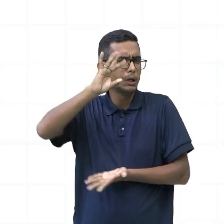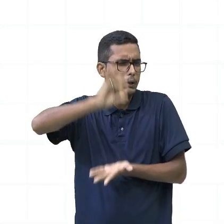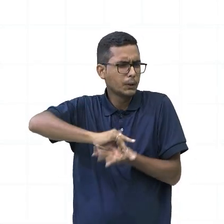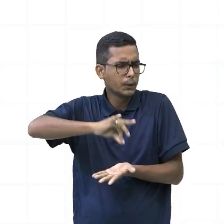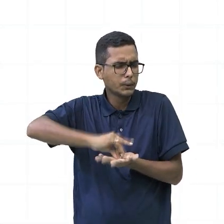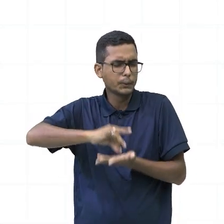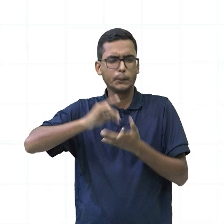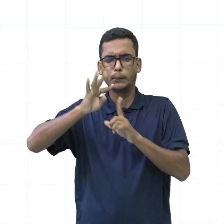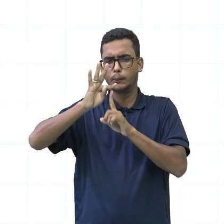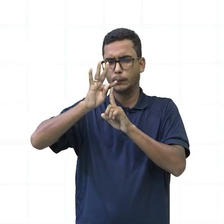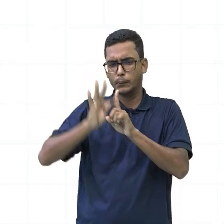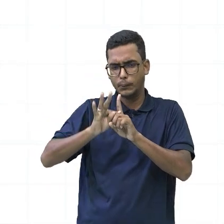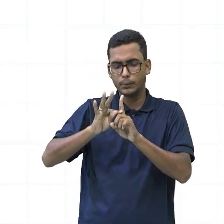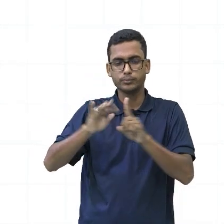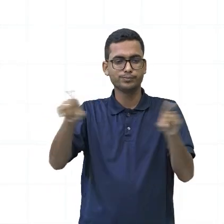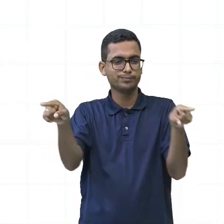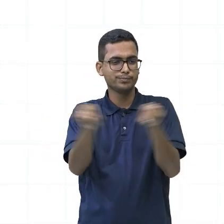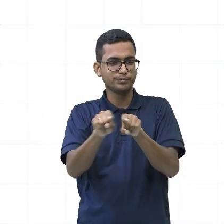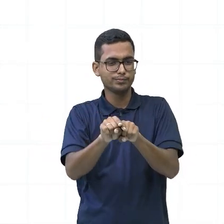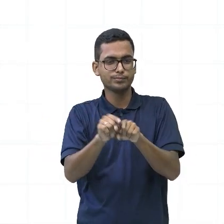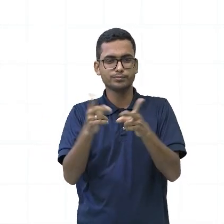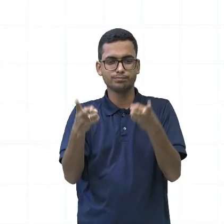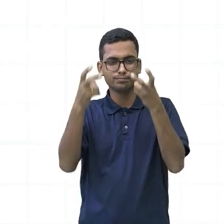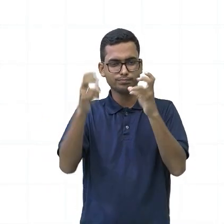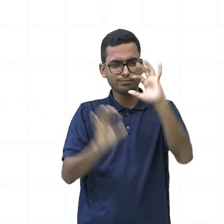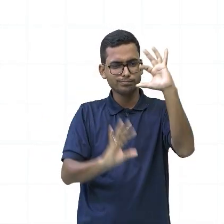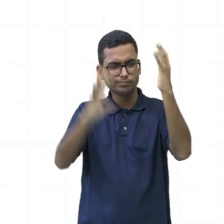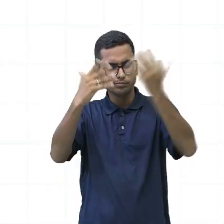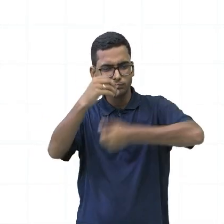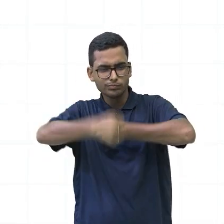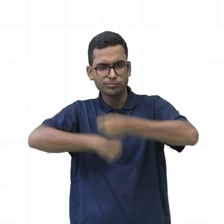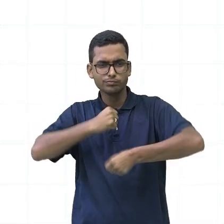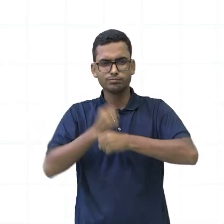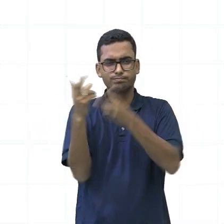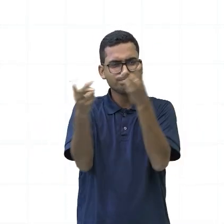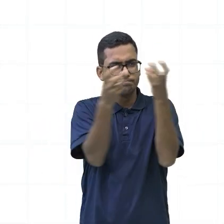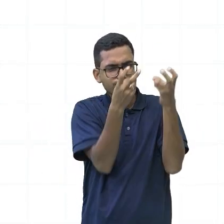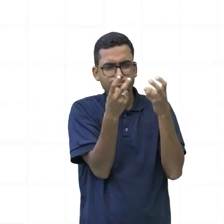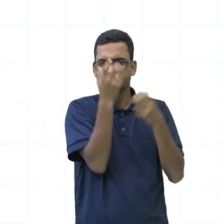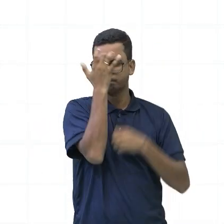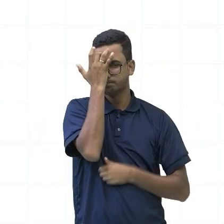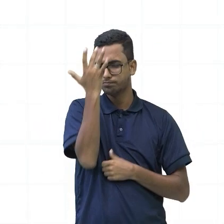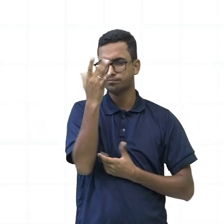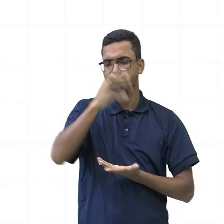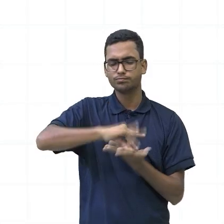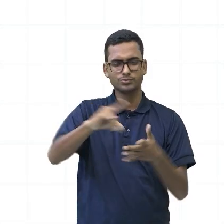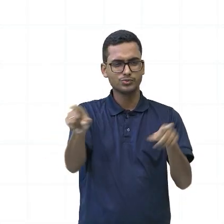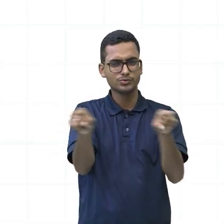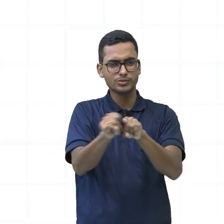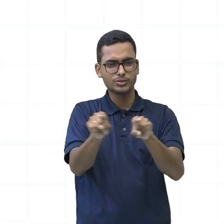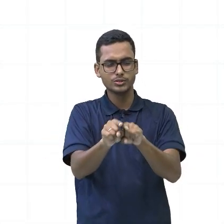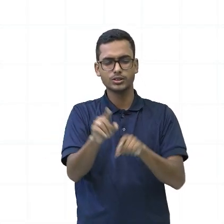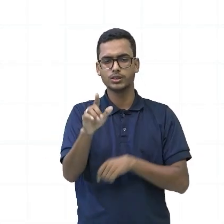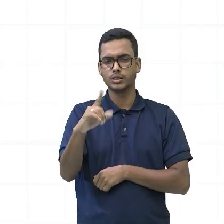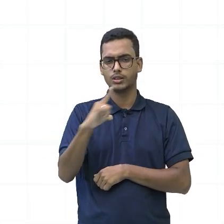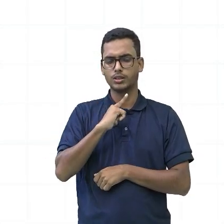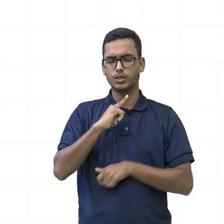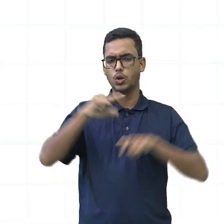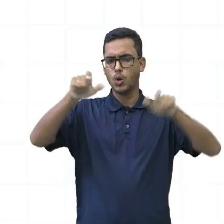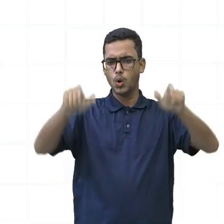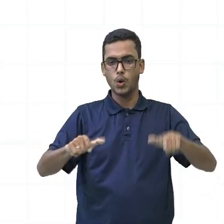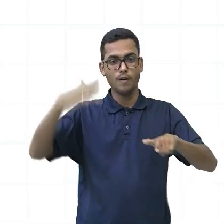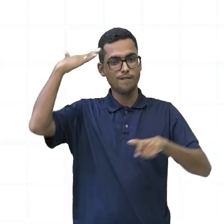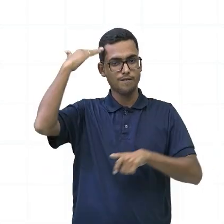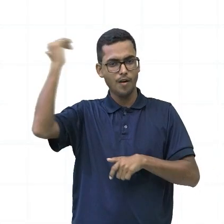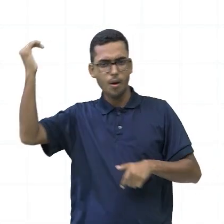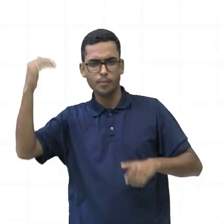baixas e as diferenças entre as estações do ano são mais perceptíveis. Então observe aí que nós temos uma cidade bastante conhecida